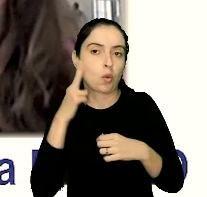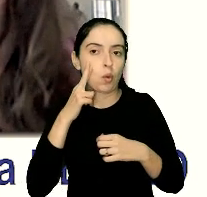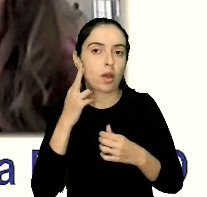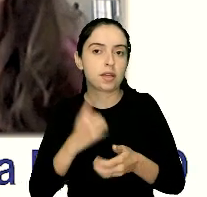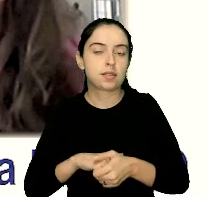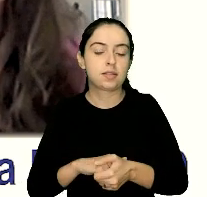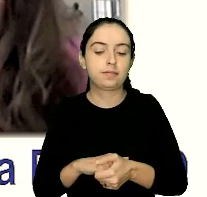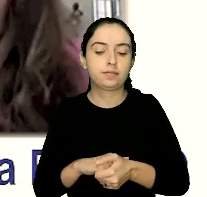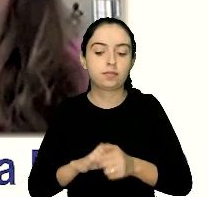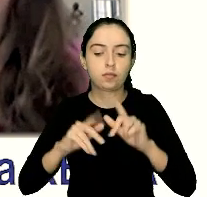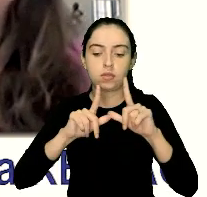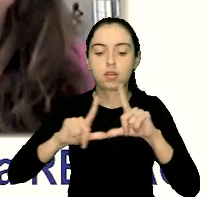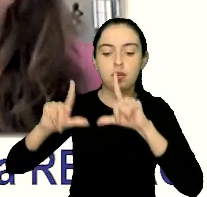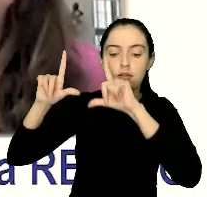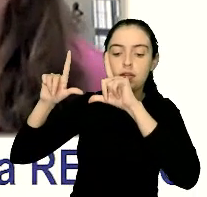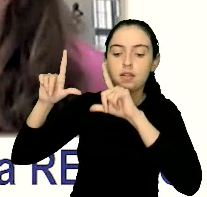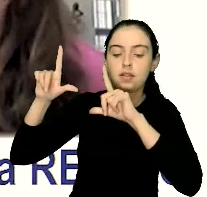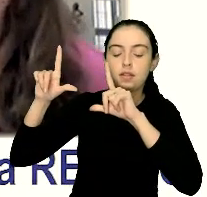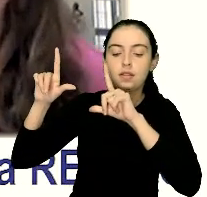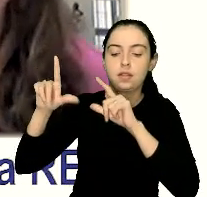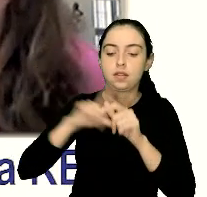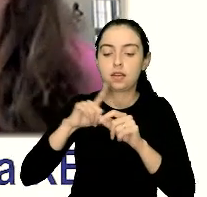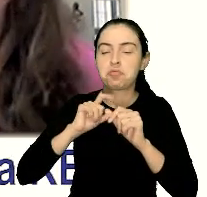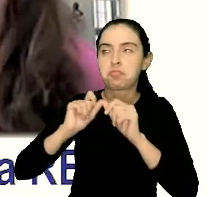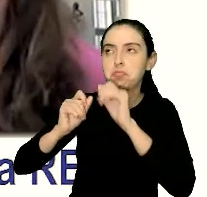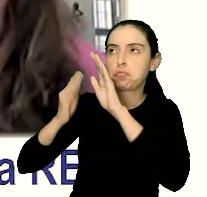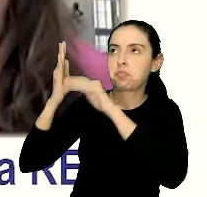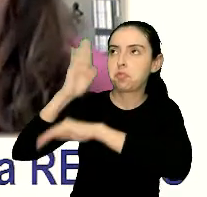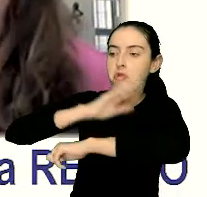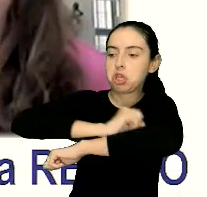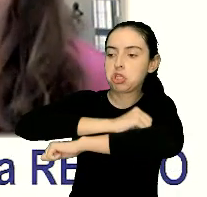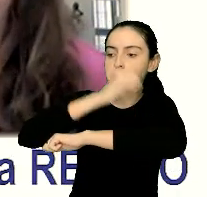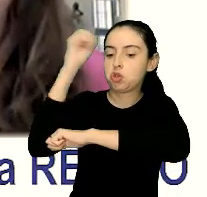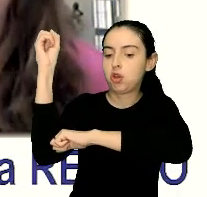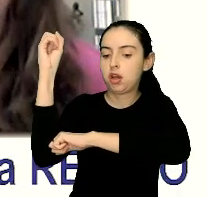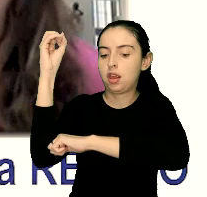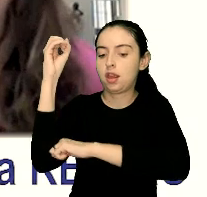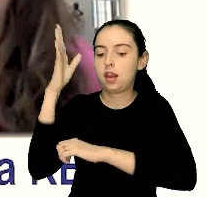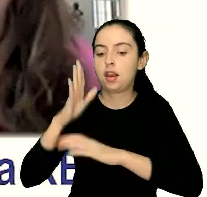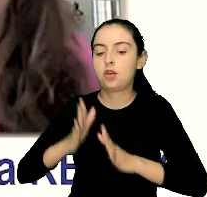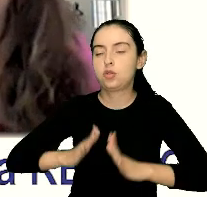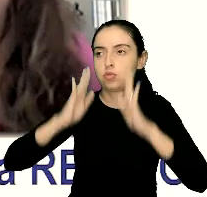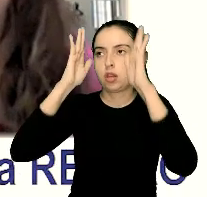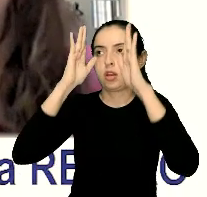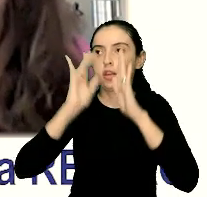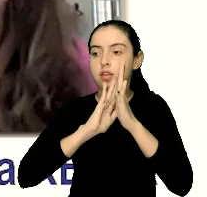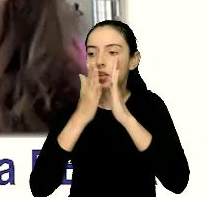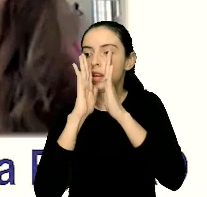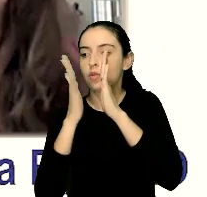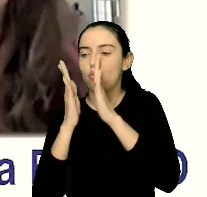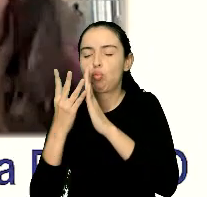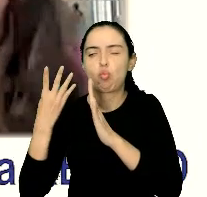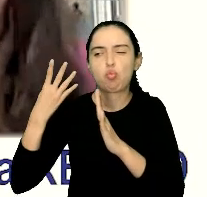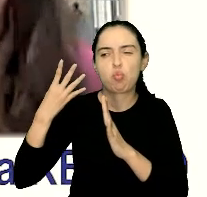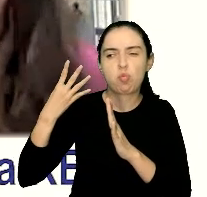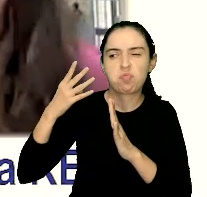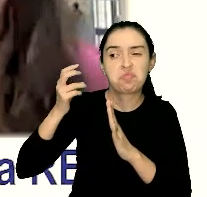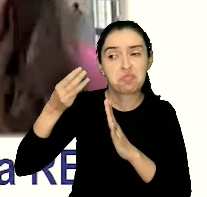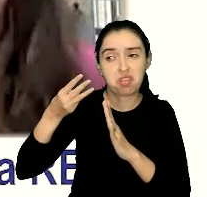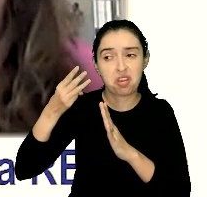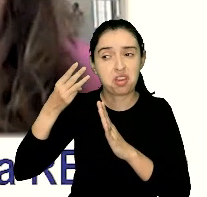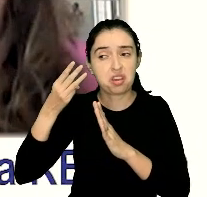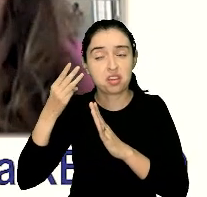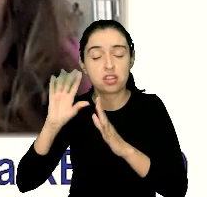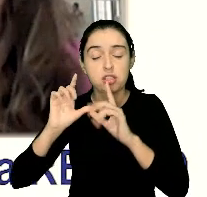há algumas janelas, uma estante, livros e 3 quadros figurativos. É uma grande alegria